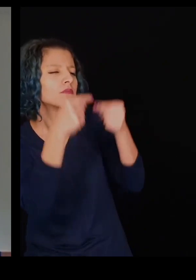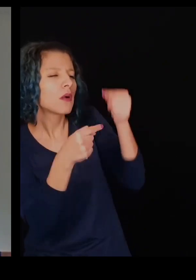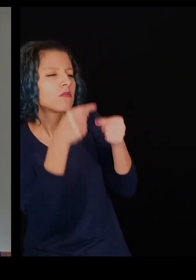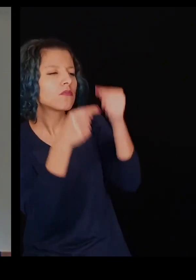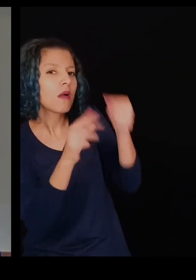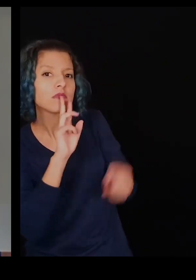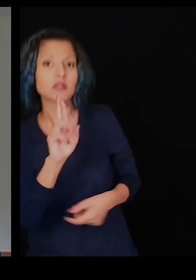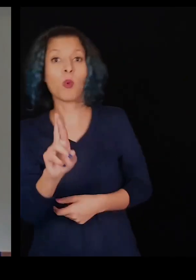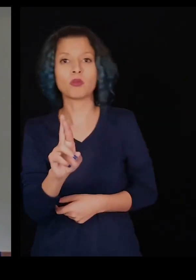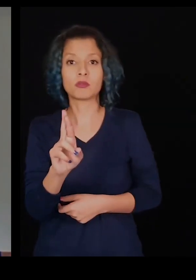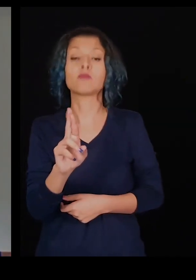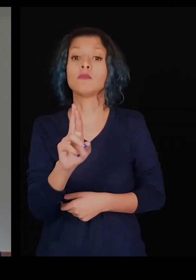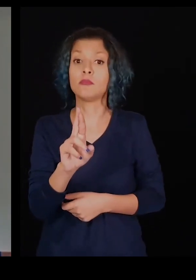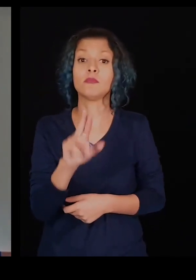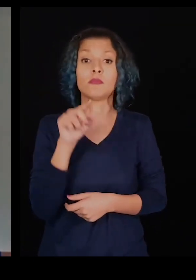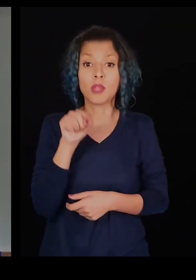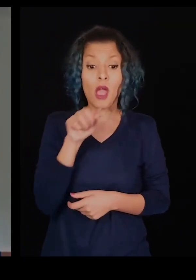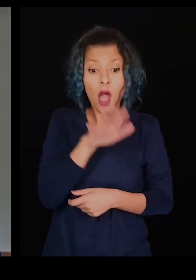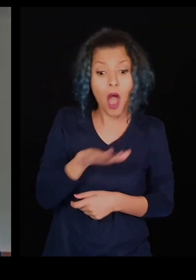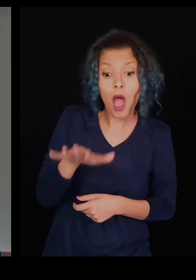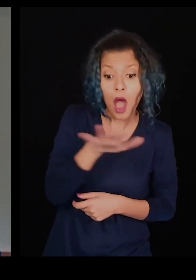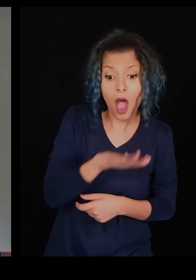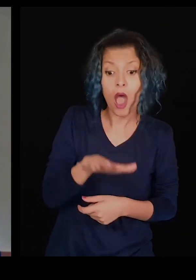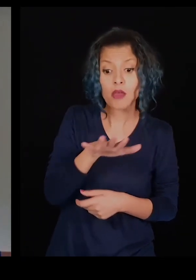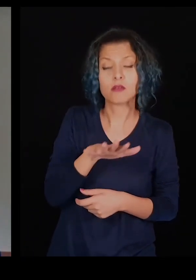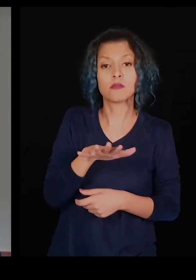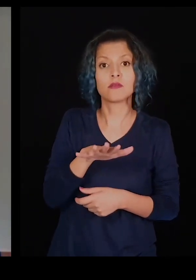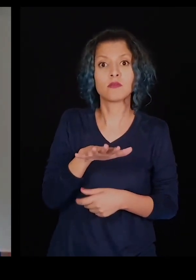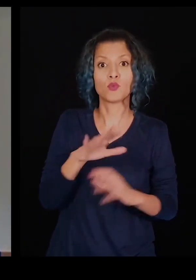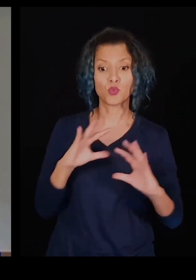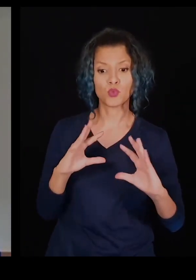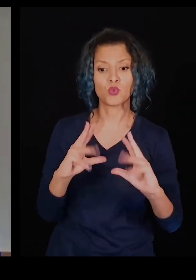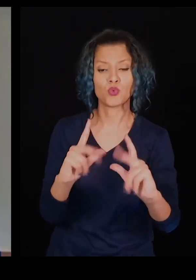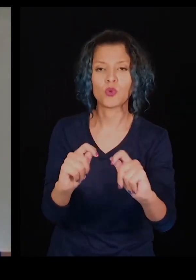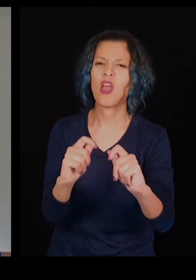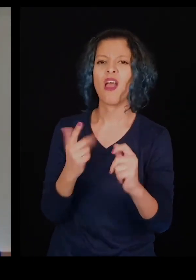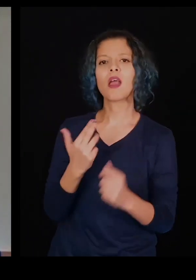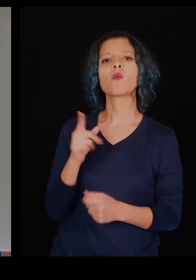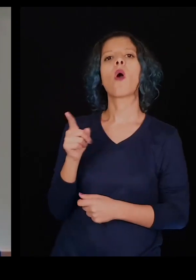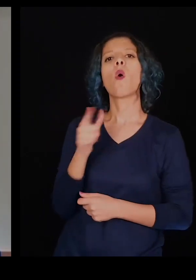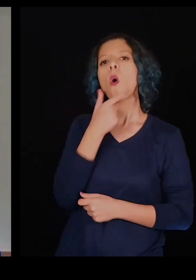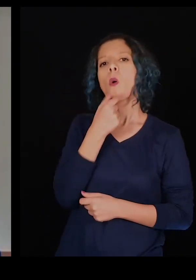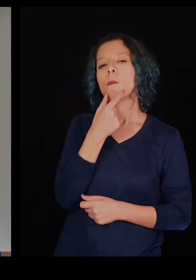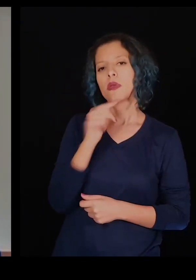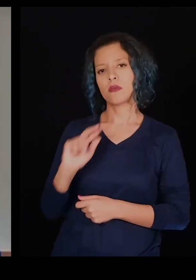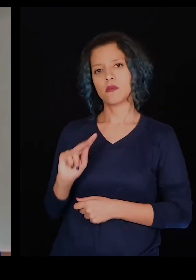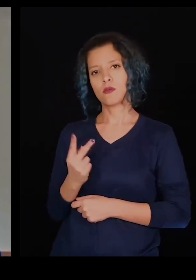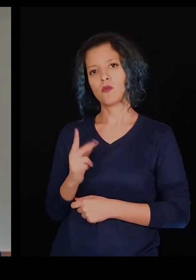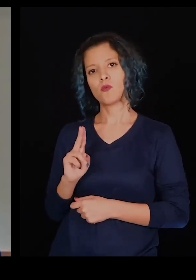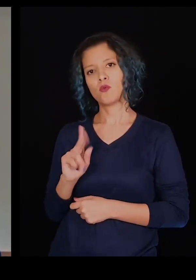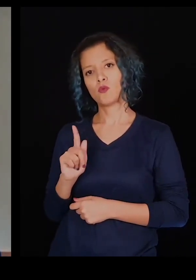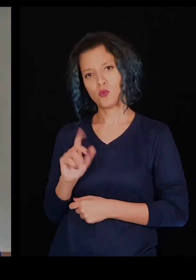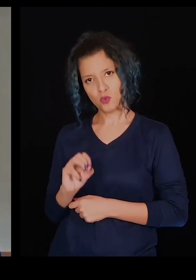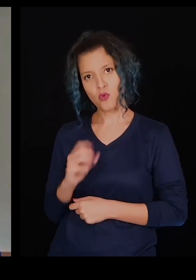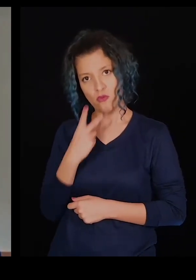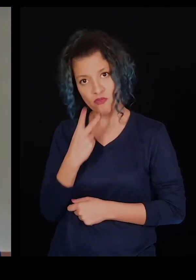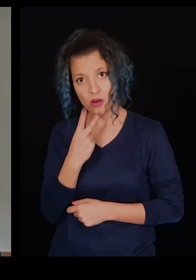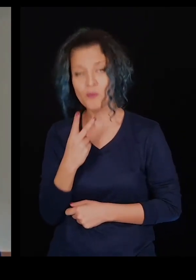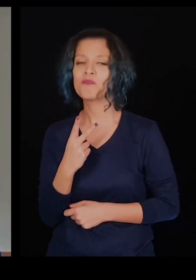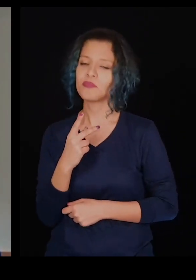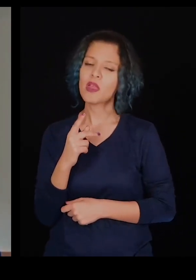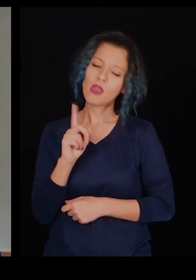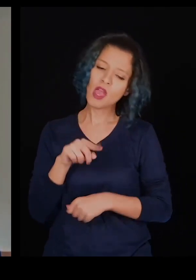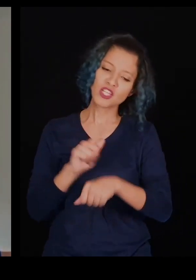que as áreas todas, e aí dentro de toda a lógica que o Hugo falou, da gestão por competências,